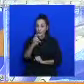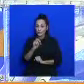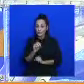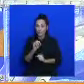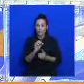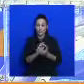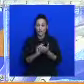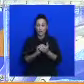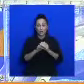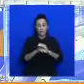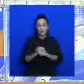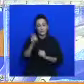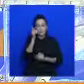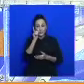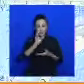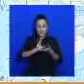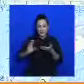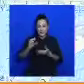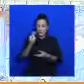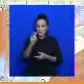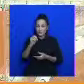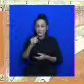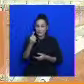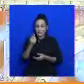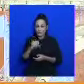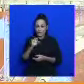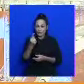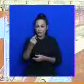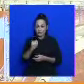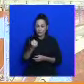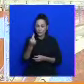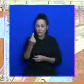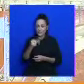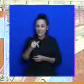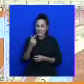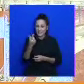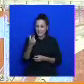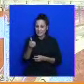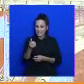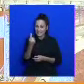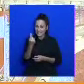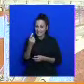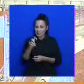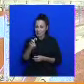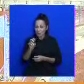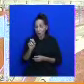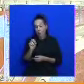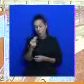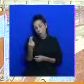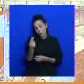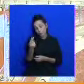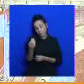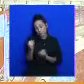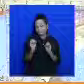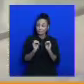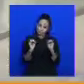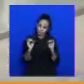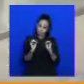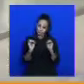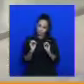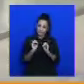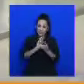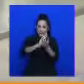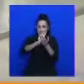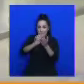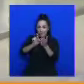Lotomania e você concorre a prêmios para acertos de 20, 19, 18, 17, 16, 15 ou nenhum número.